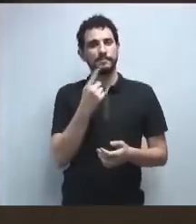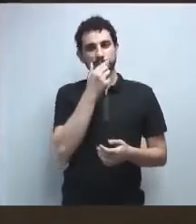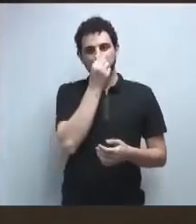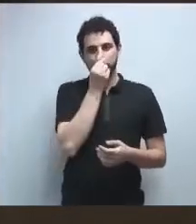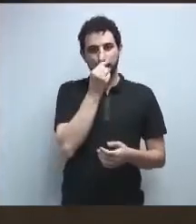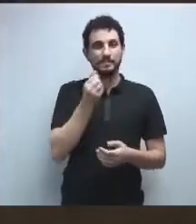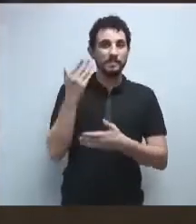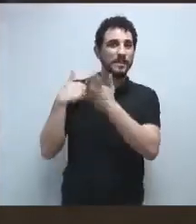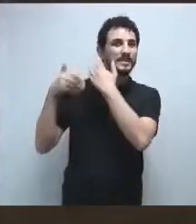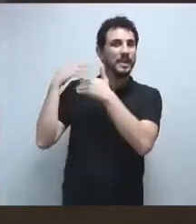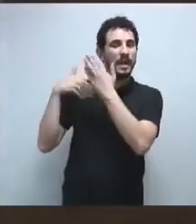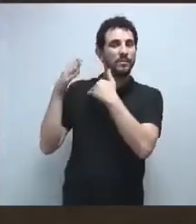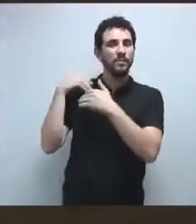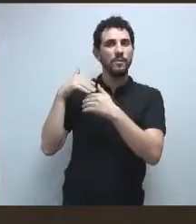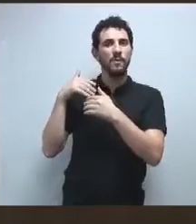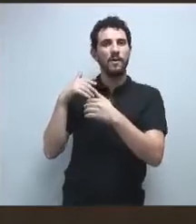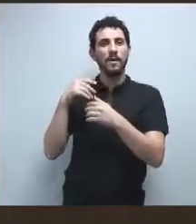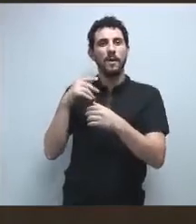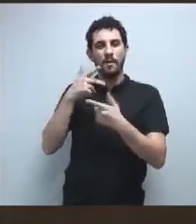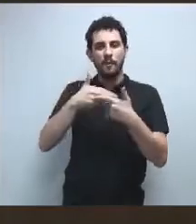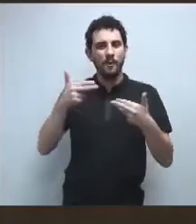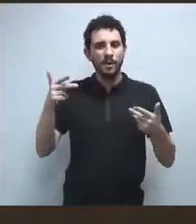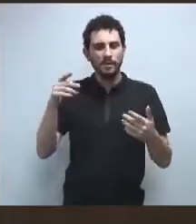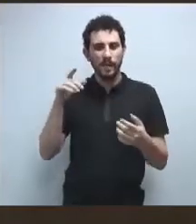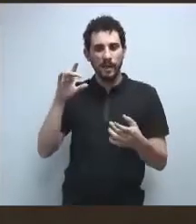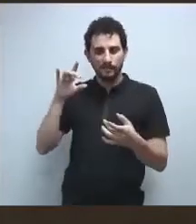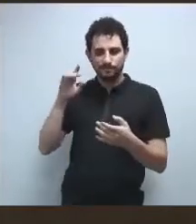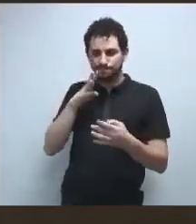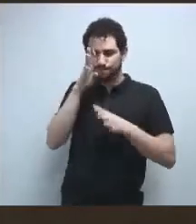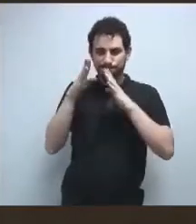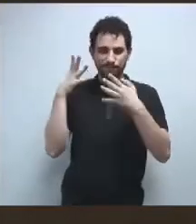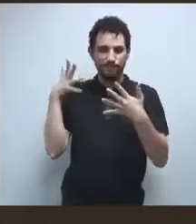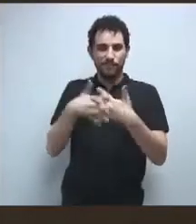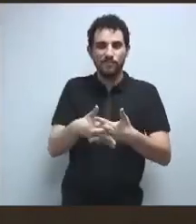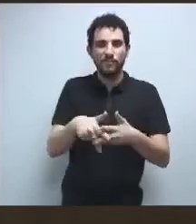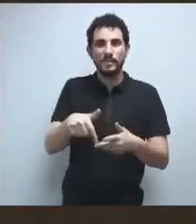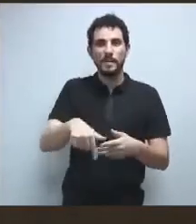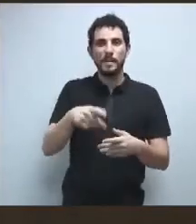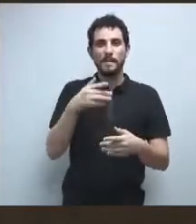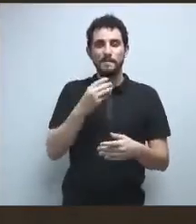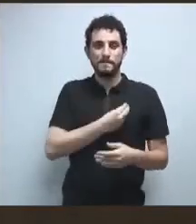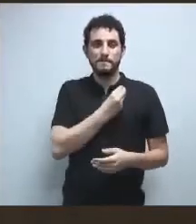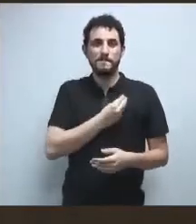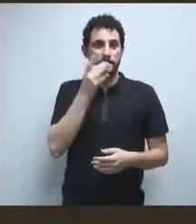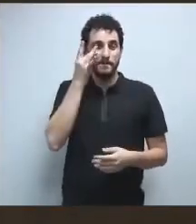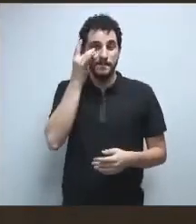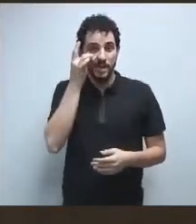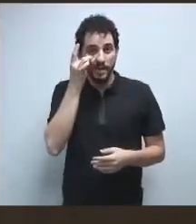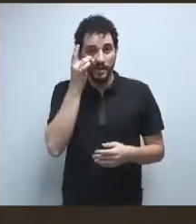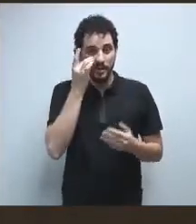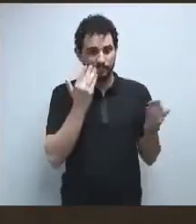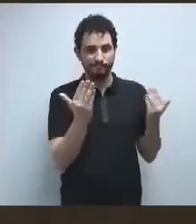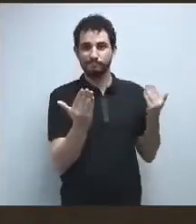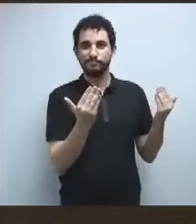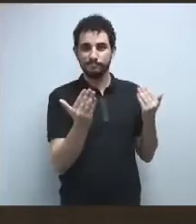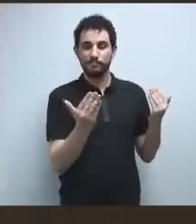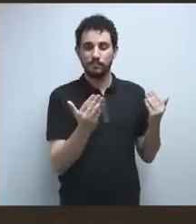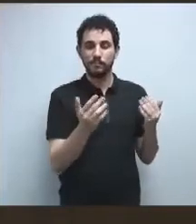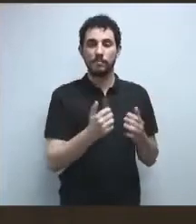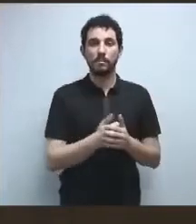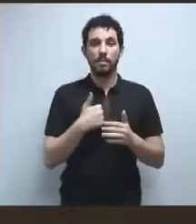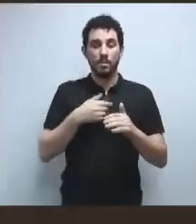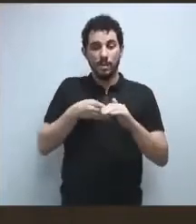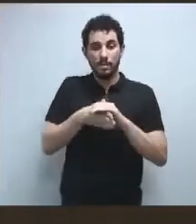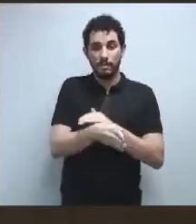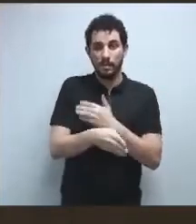confunde com o passado eu ingressei no ministério público em 5 de dezembro de